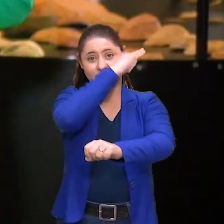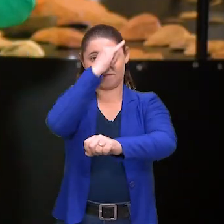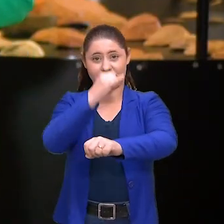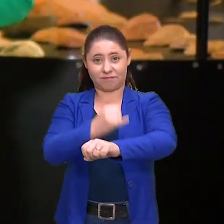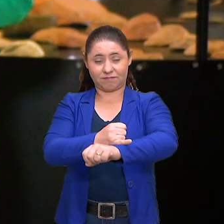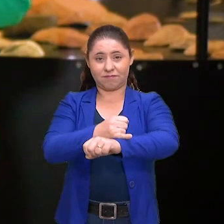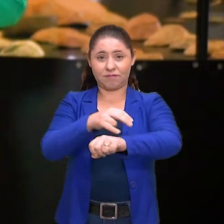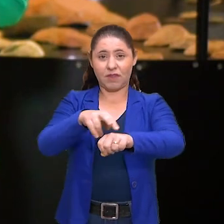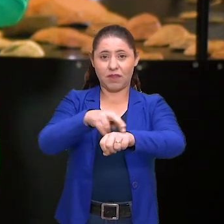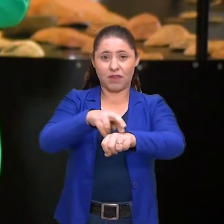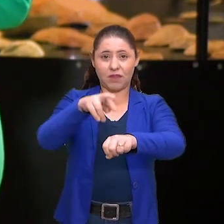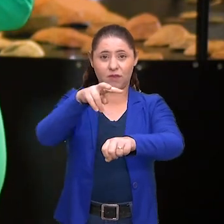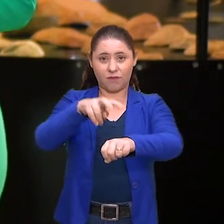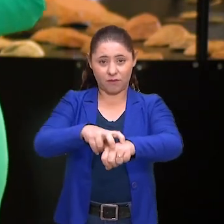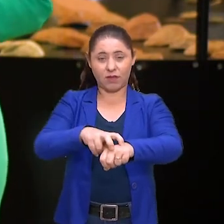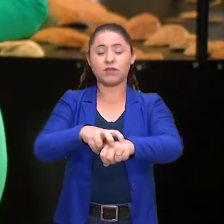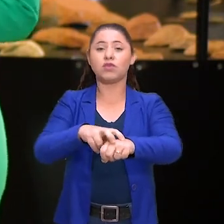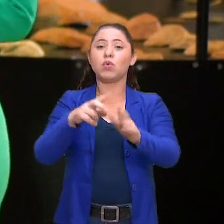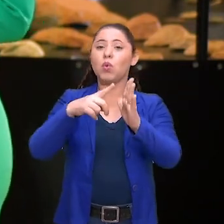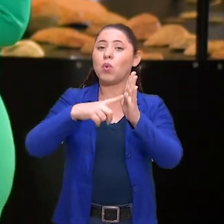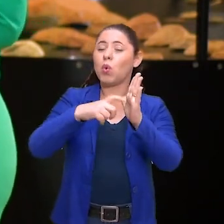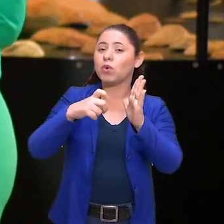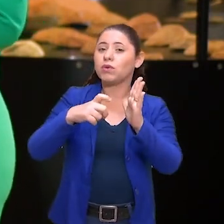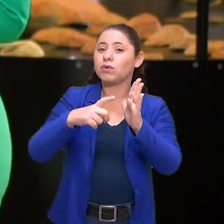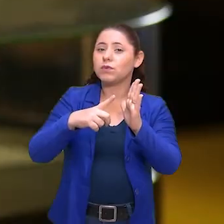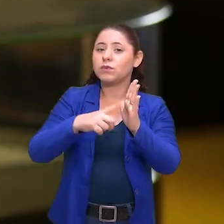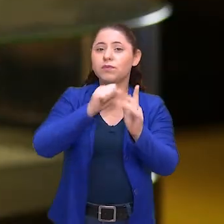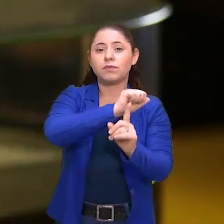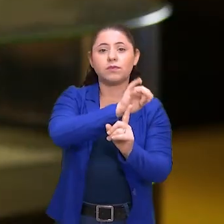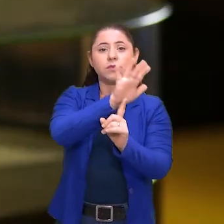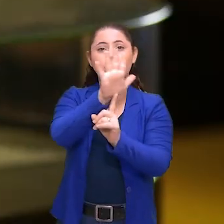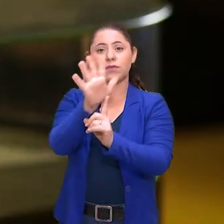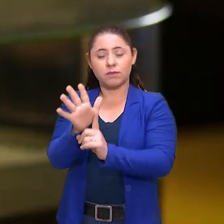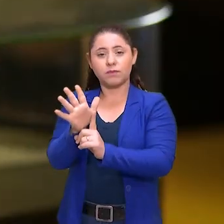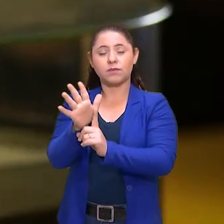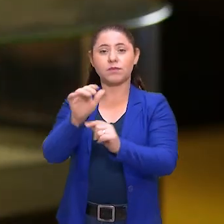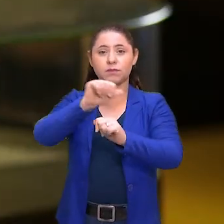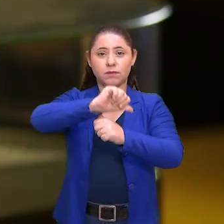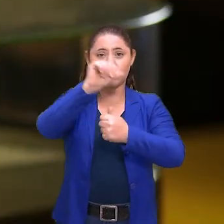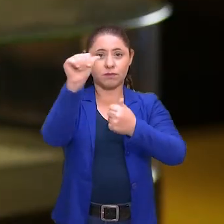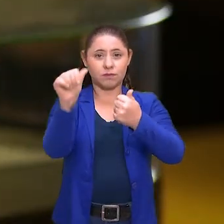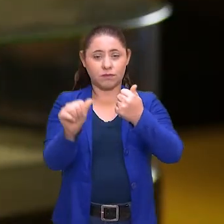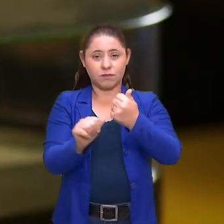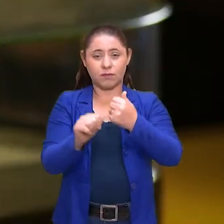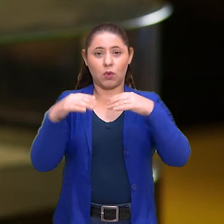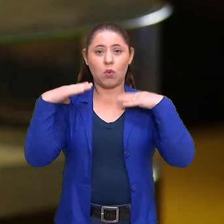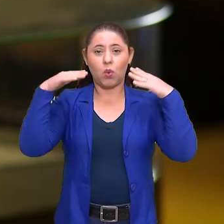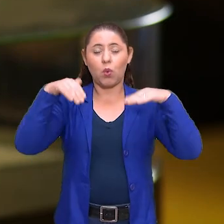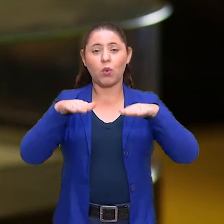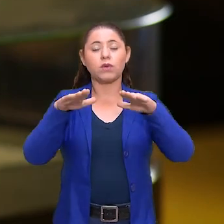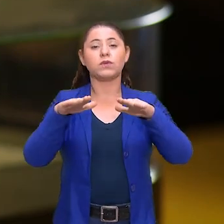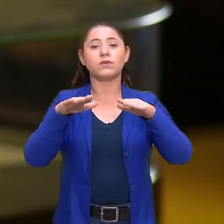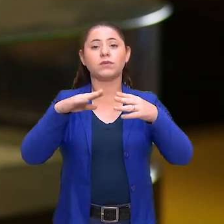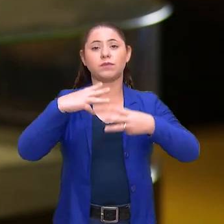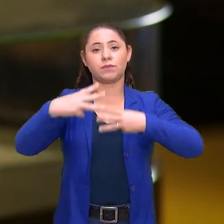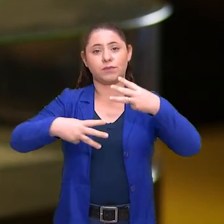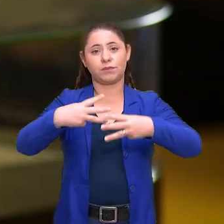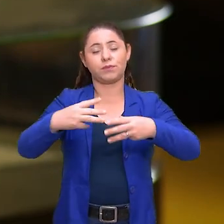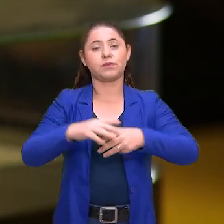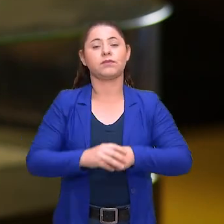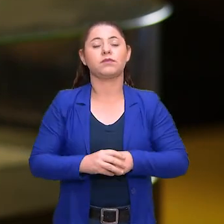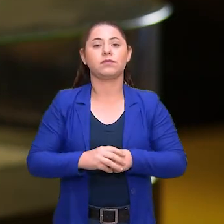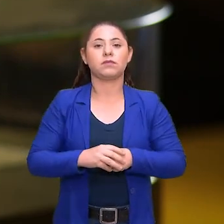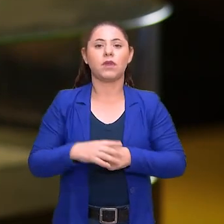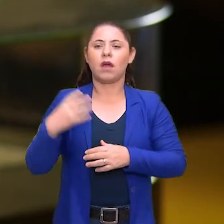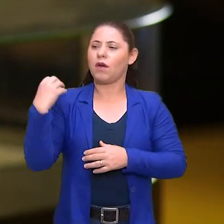são eles: Jaraguari, Rio Verde de Mato Grosso, Coxim, Figueirão, Alcinópolis, Costa Rica